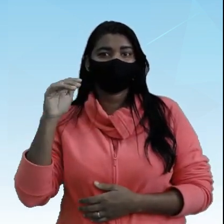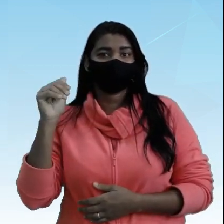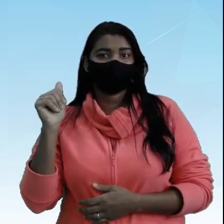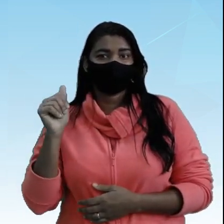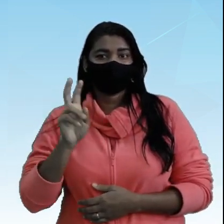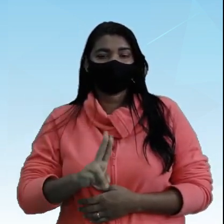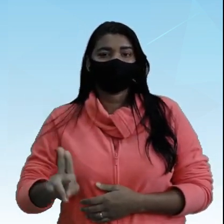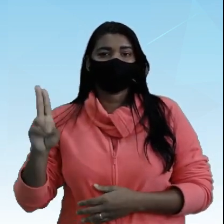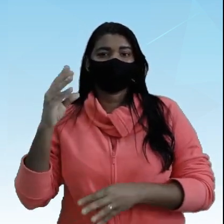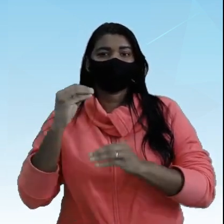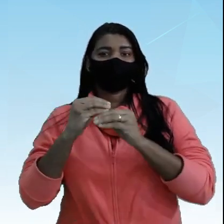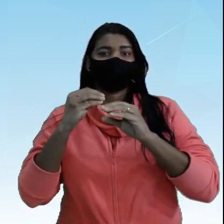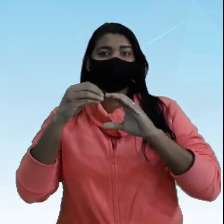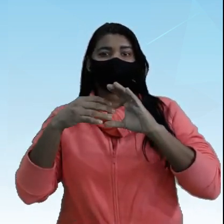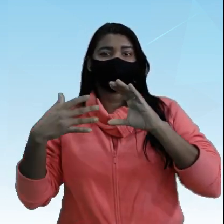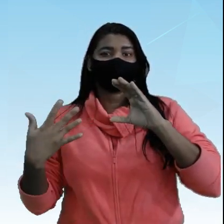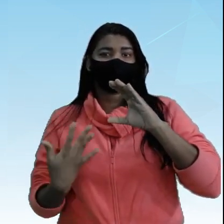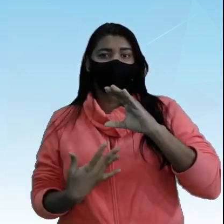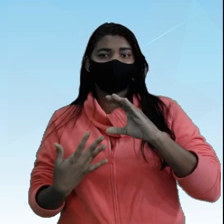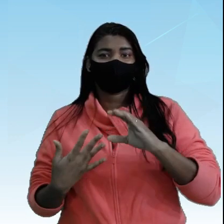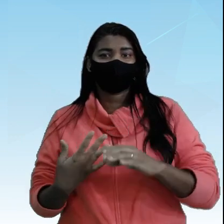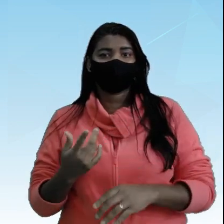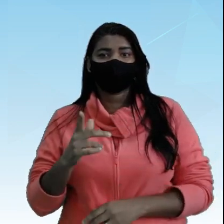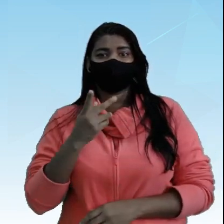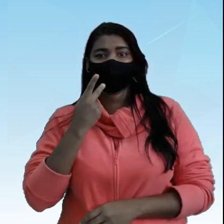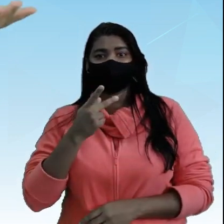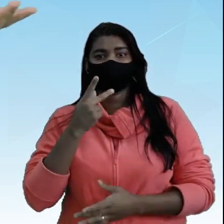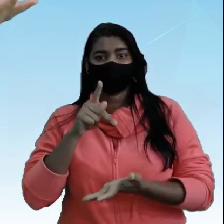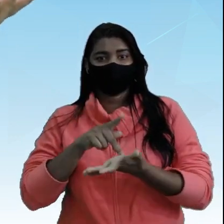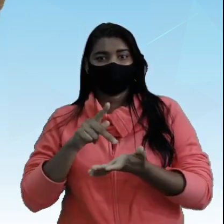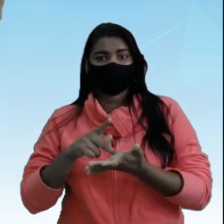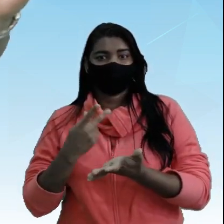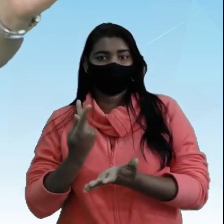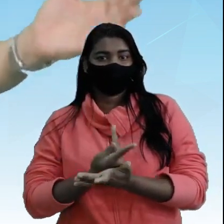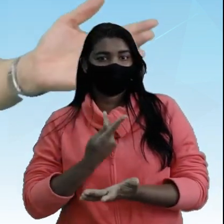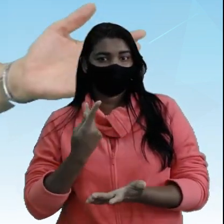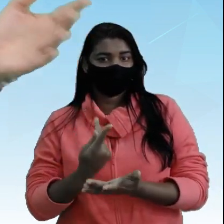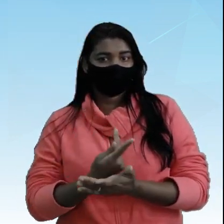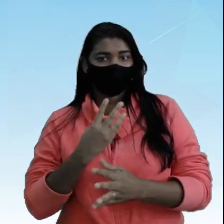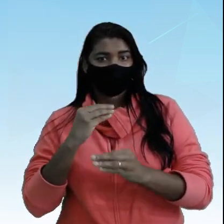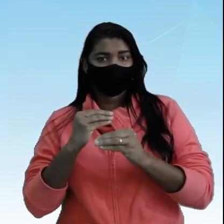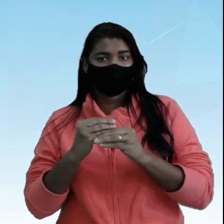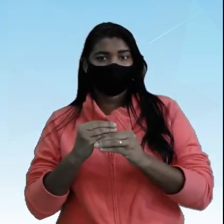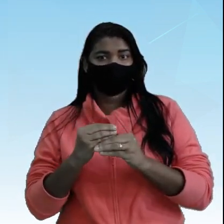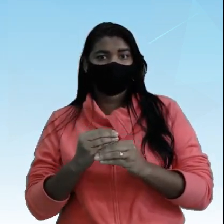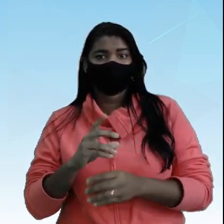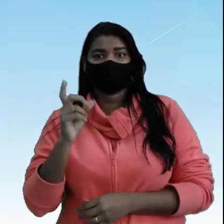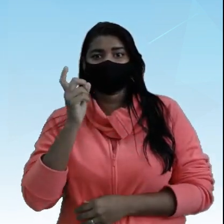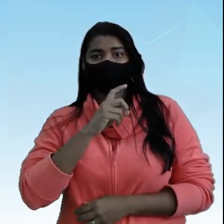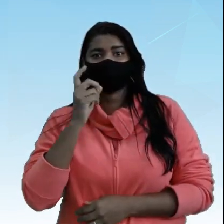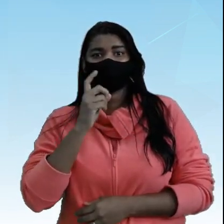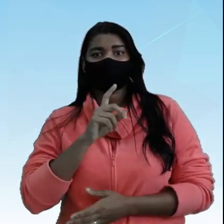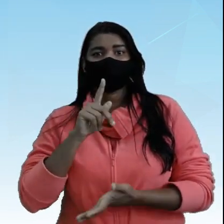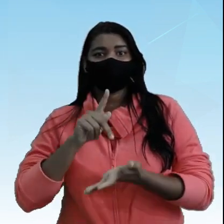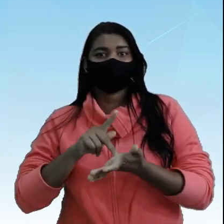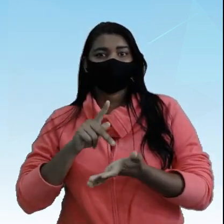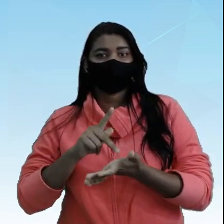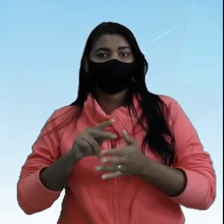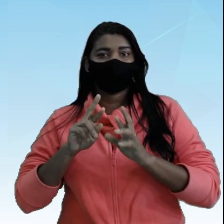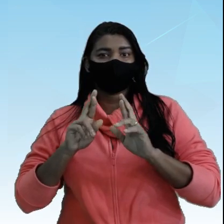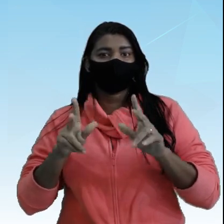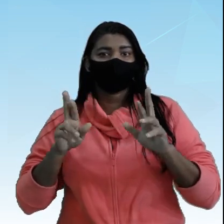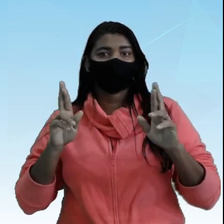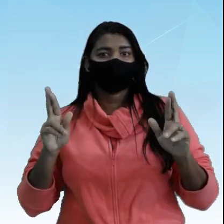mau caráter. Maria disse uma inverdade, ela errou. Então, mentira e inverdade dão ideias